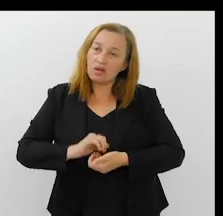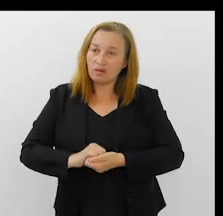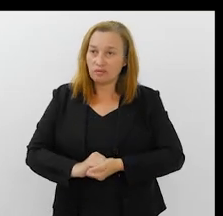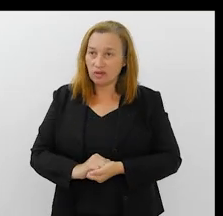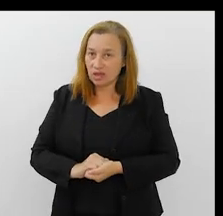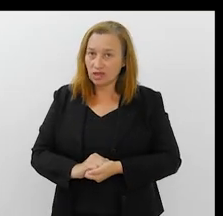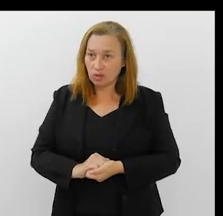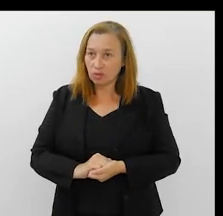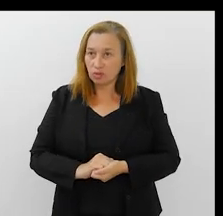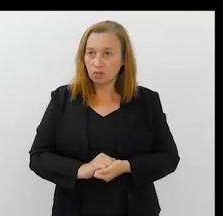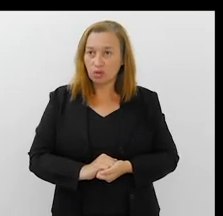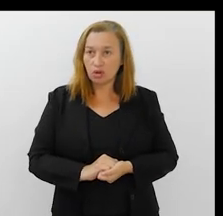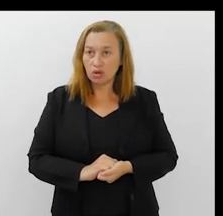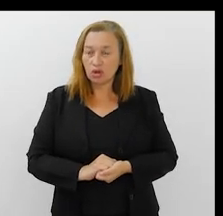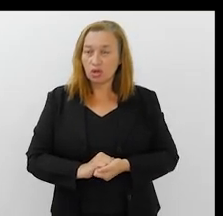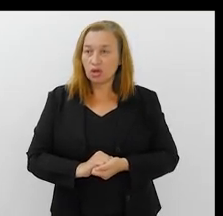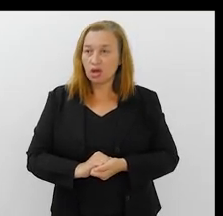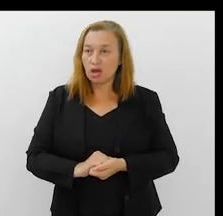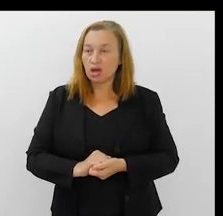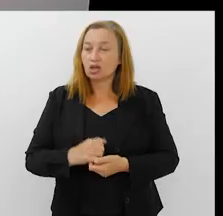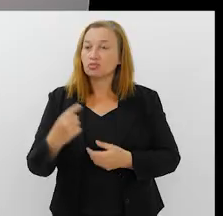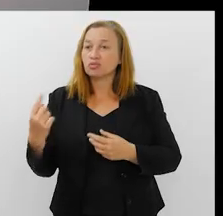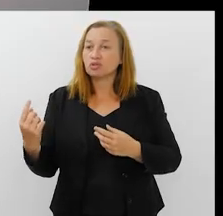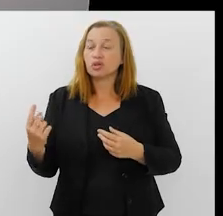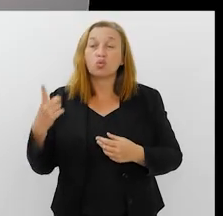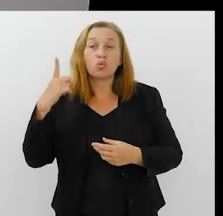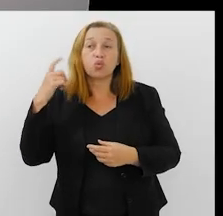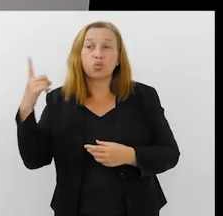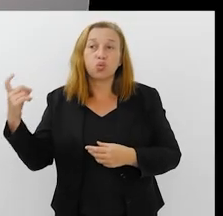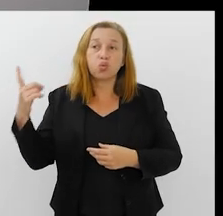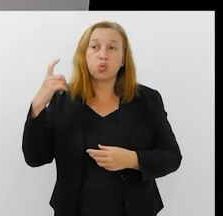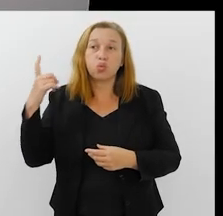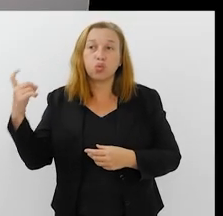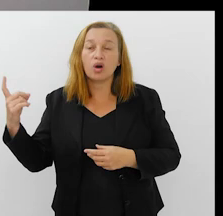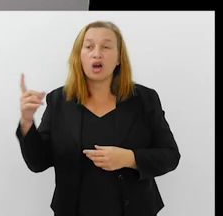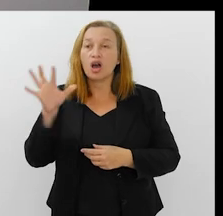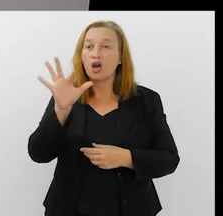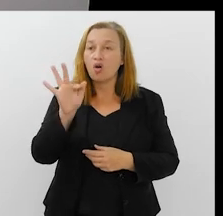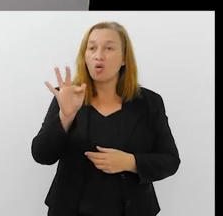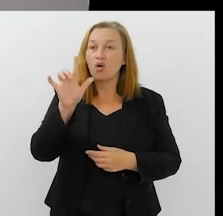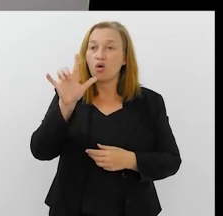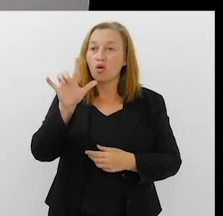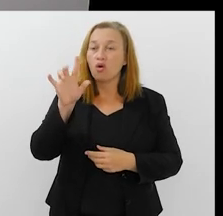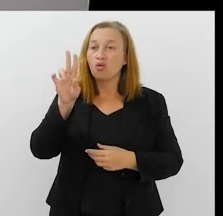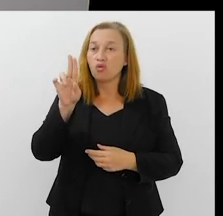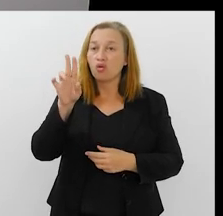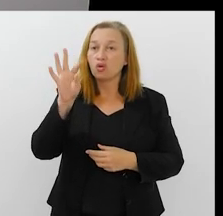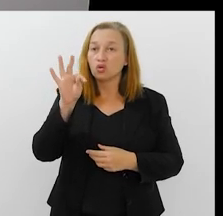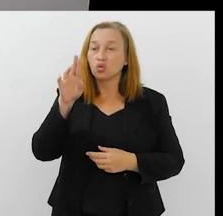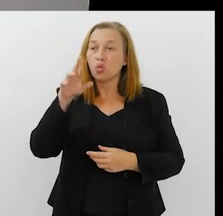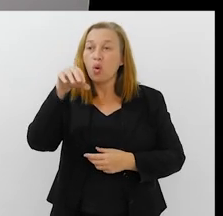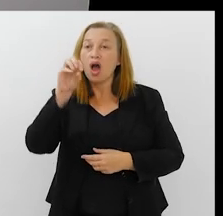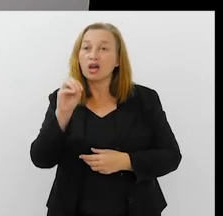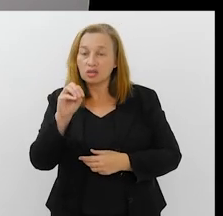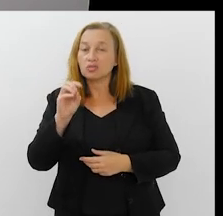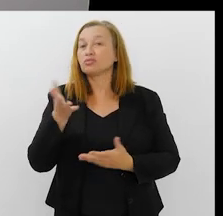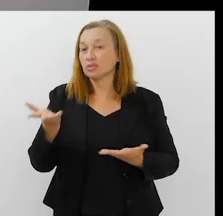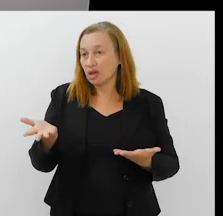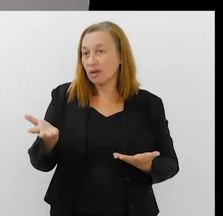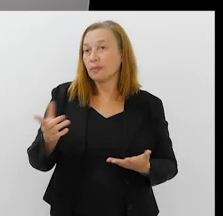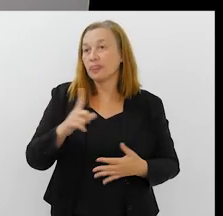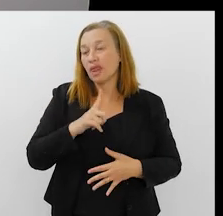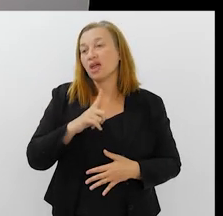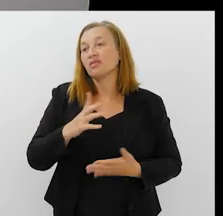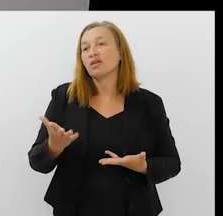meu alquimista, entre as mãos, ali as coisas flutuando. E funcionou, é bacana. É. A holografia.